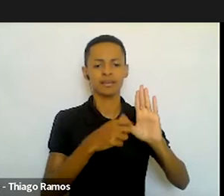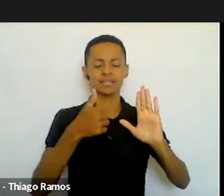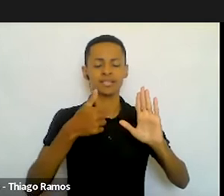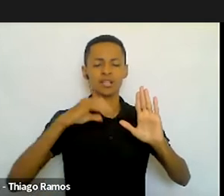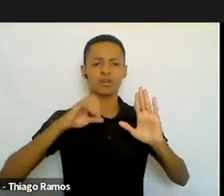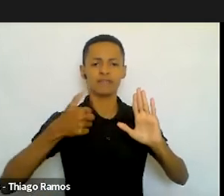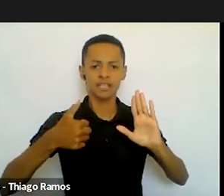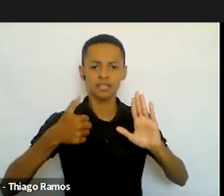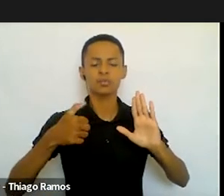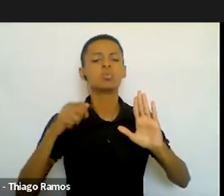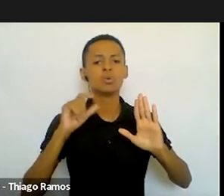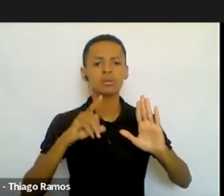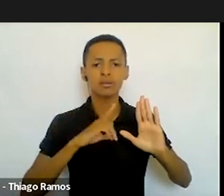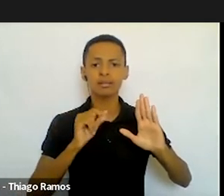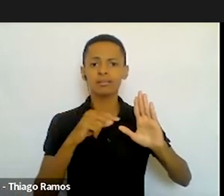191, onde tem uma pressa